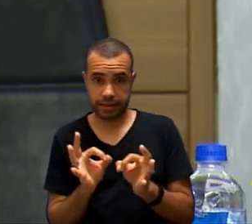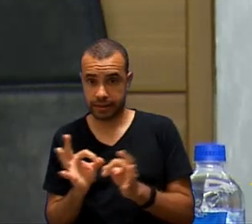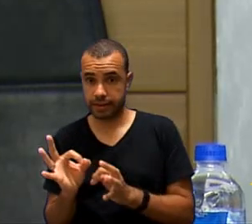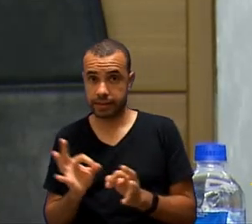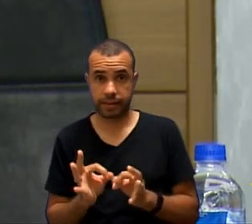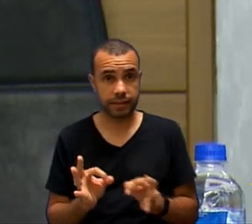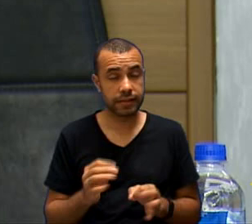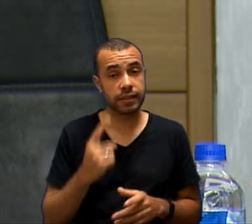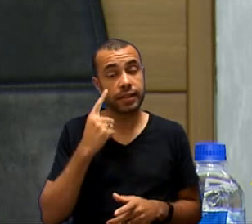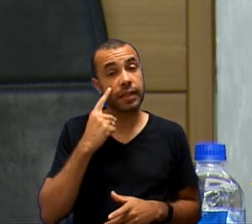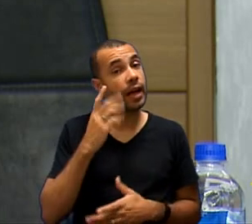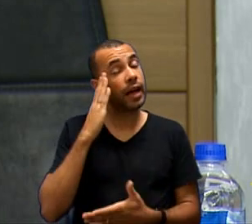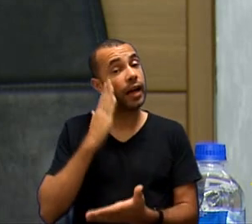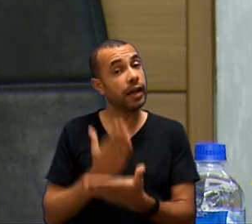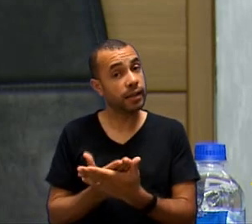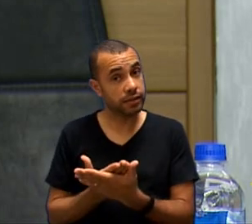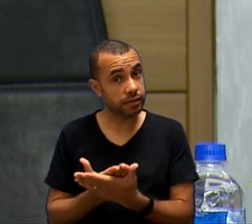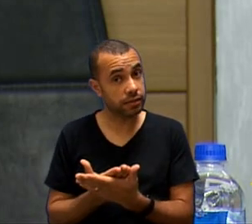orçamento...